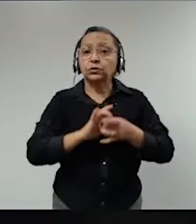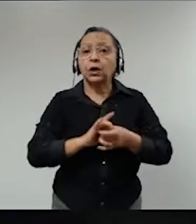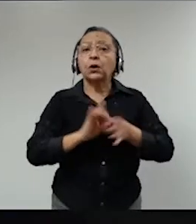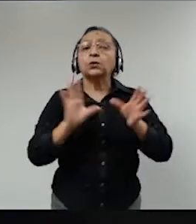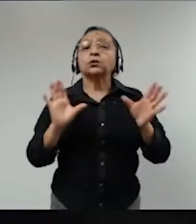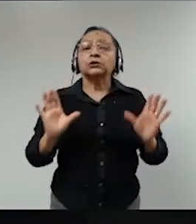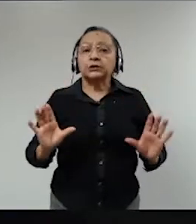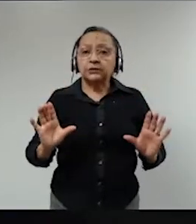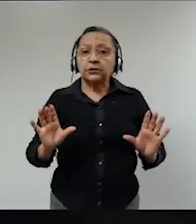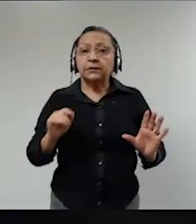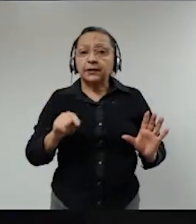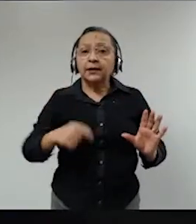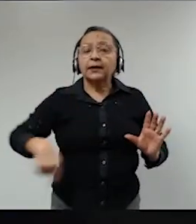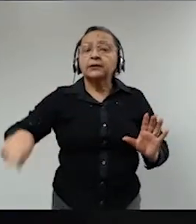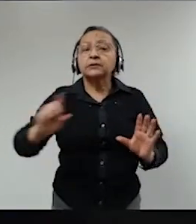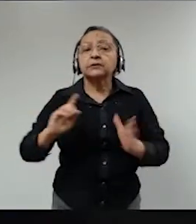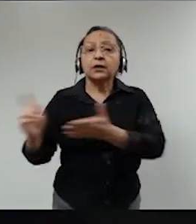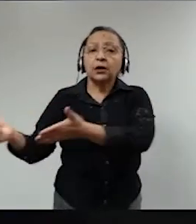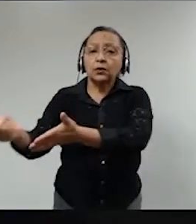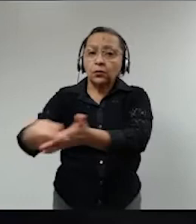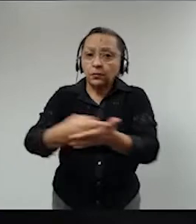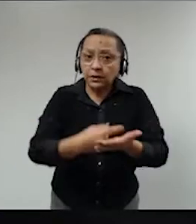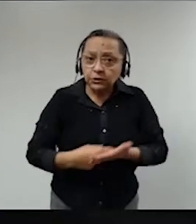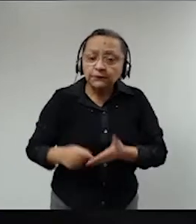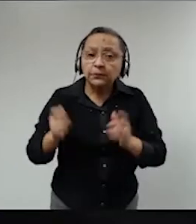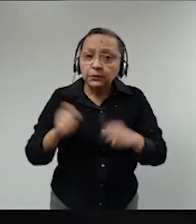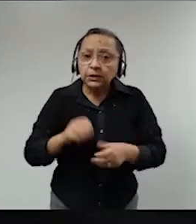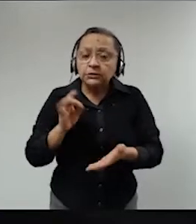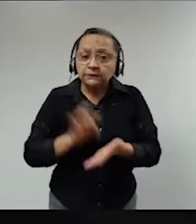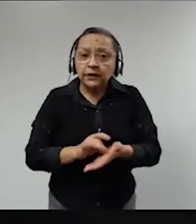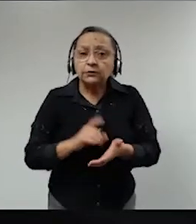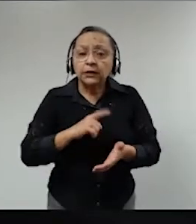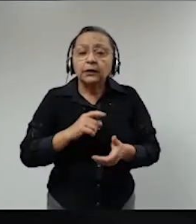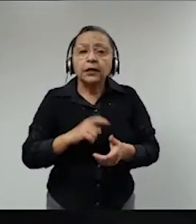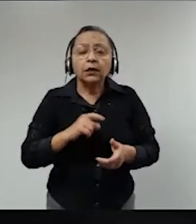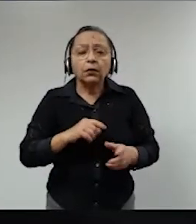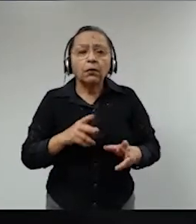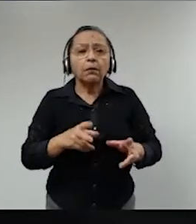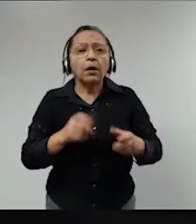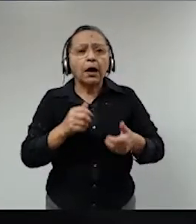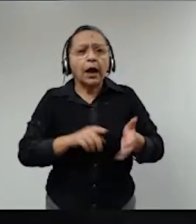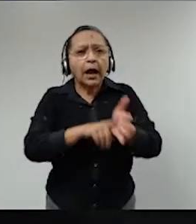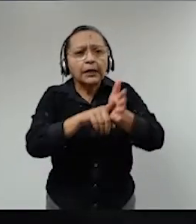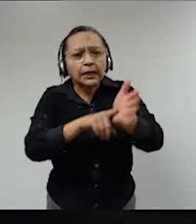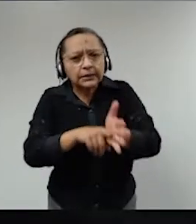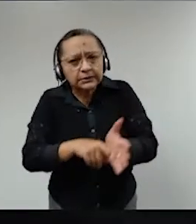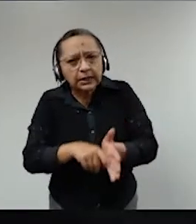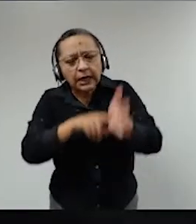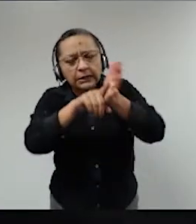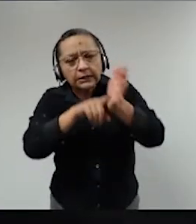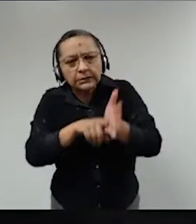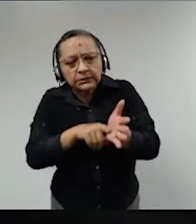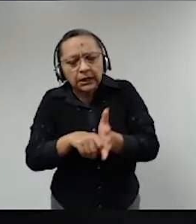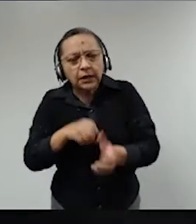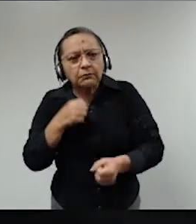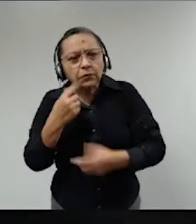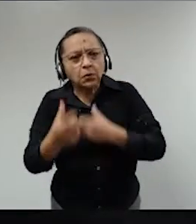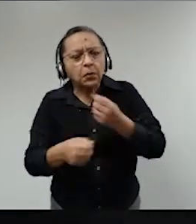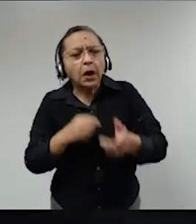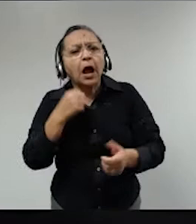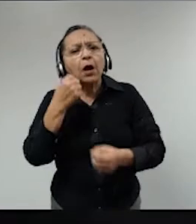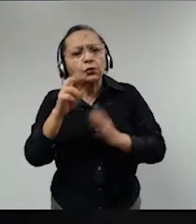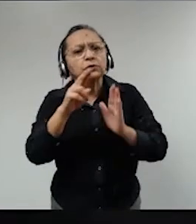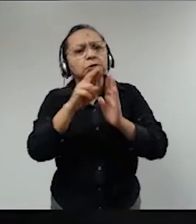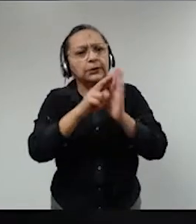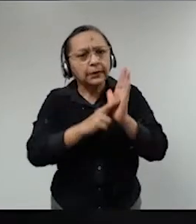para que essa cooperação pudesse ocorrer, foram observados pressupostos e critérios para a colaboração entre